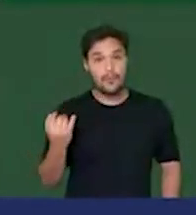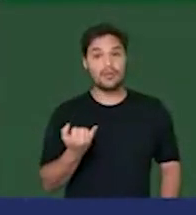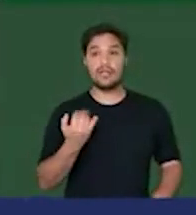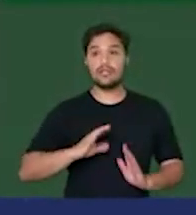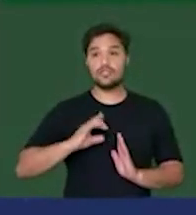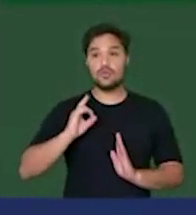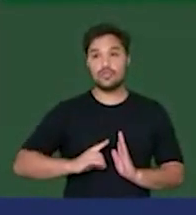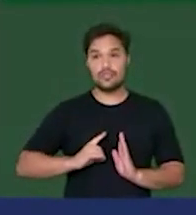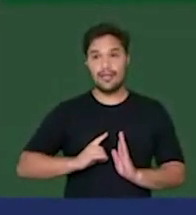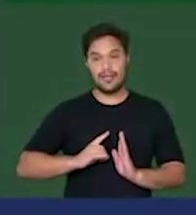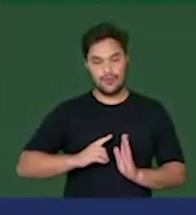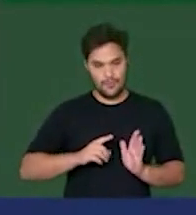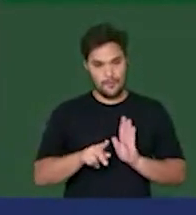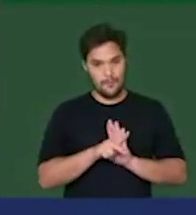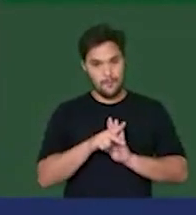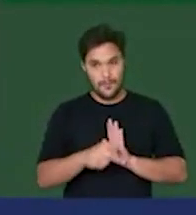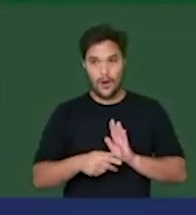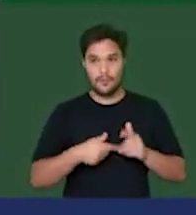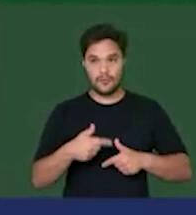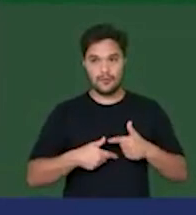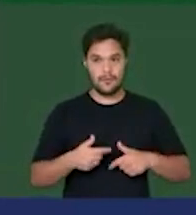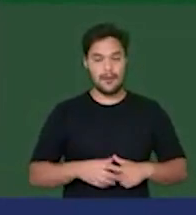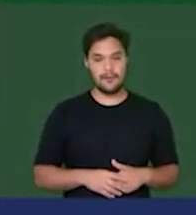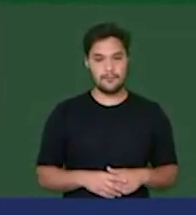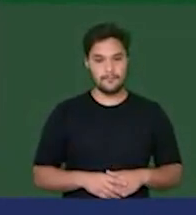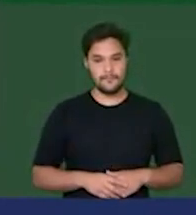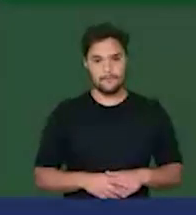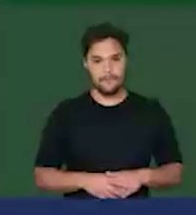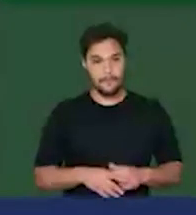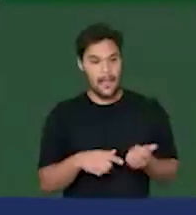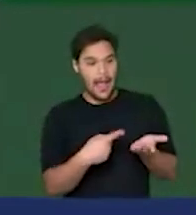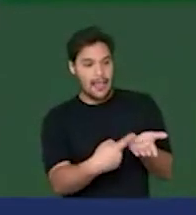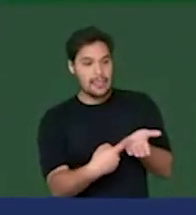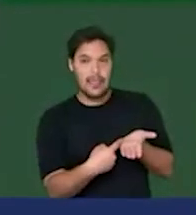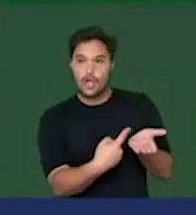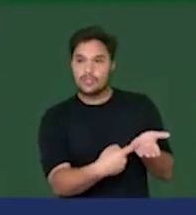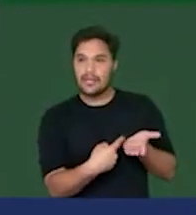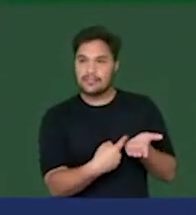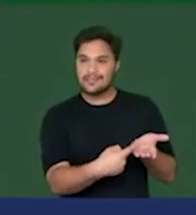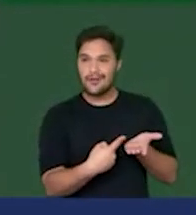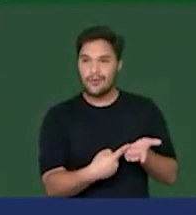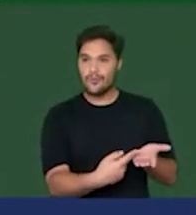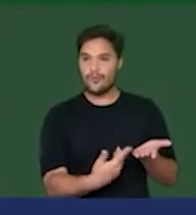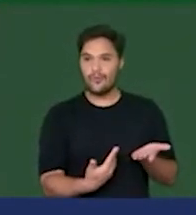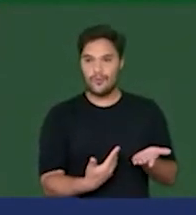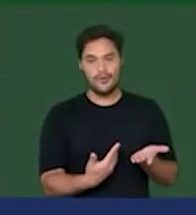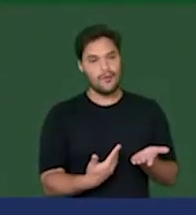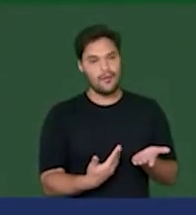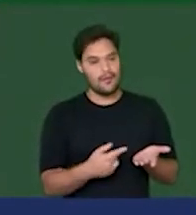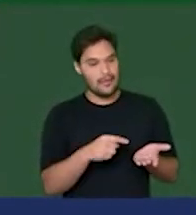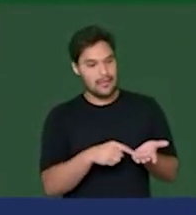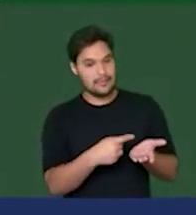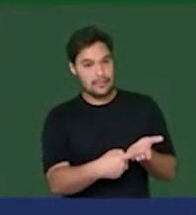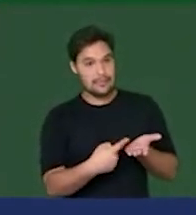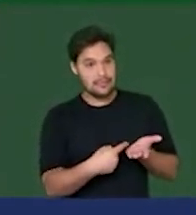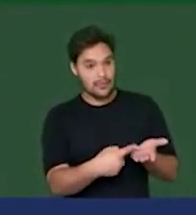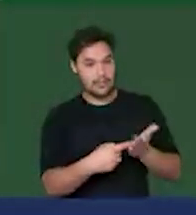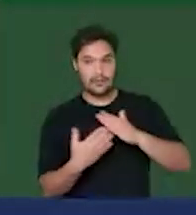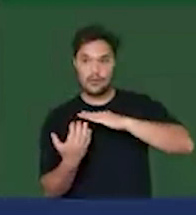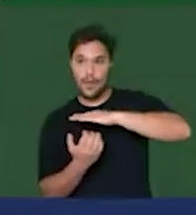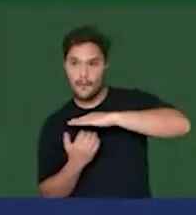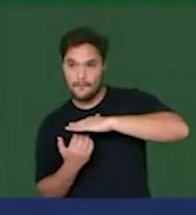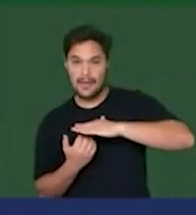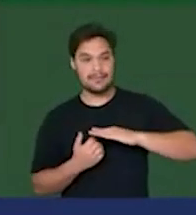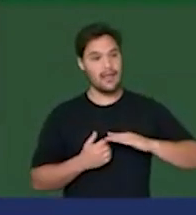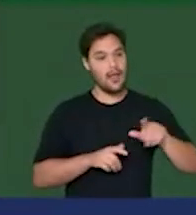do direito do trabalho, do direito coletivo do trabalho, a negociação coletiva, a natureza sinalagmática